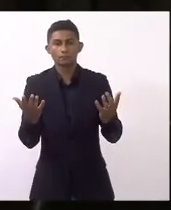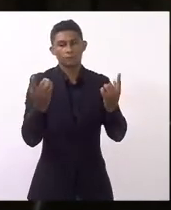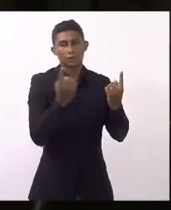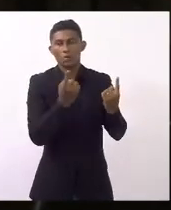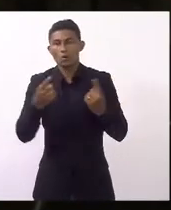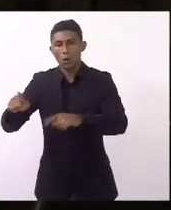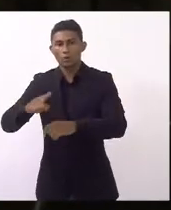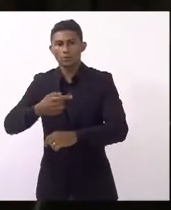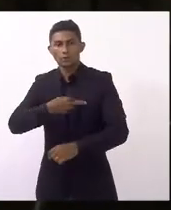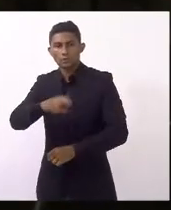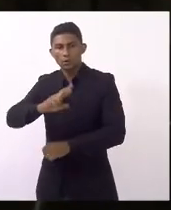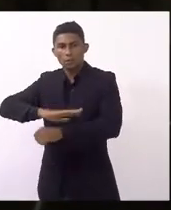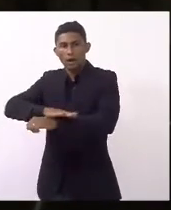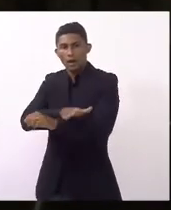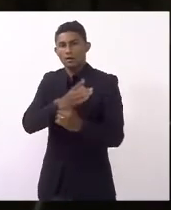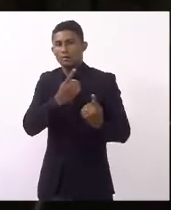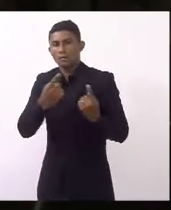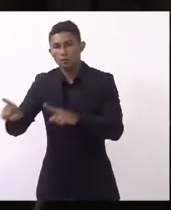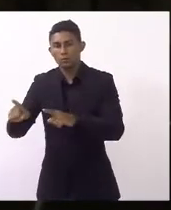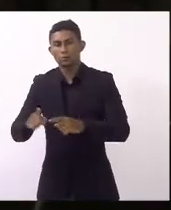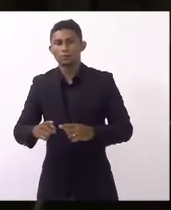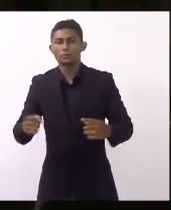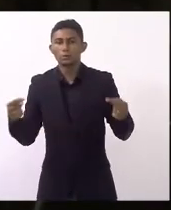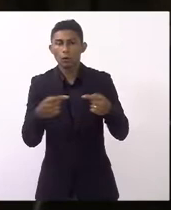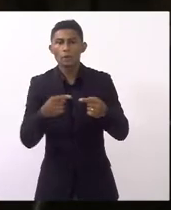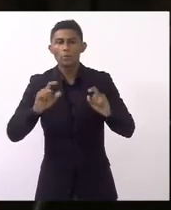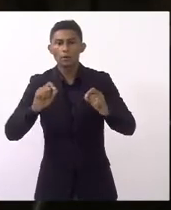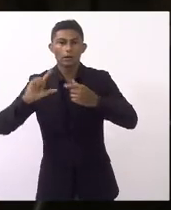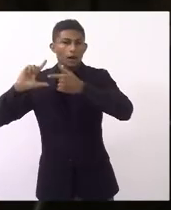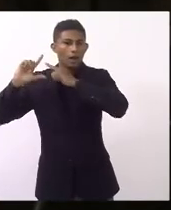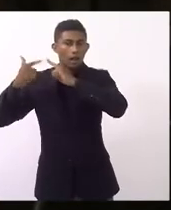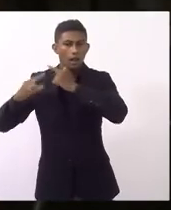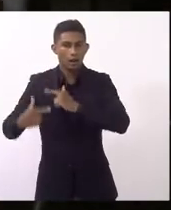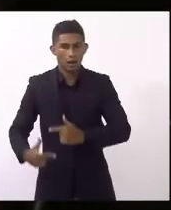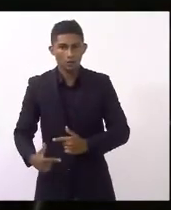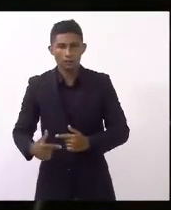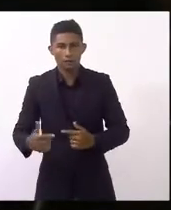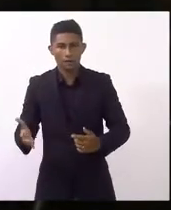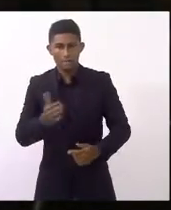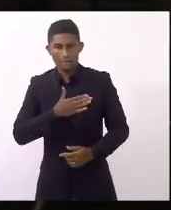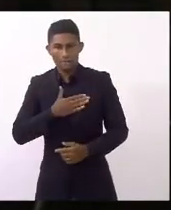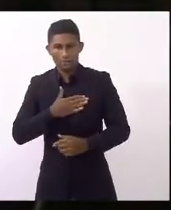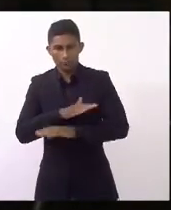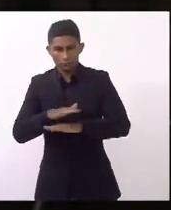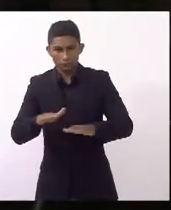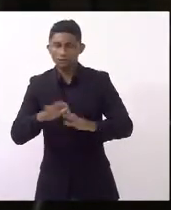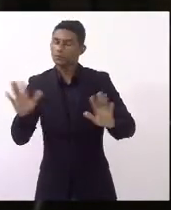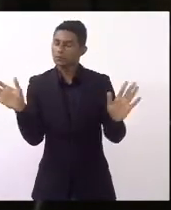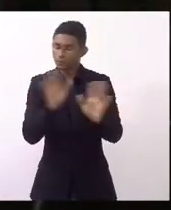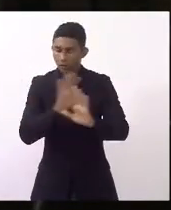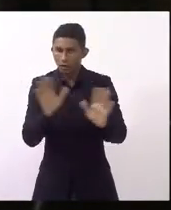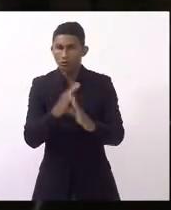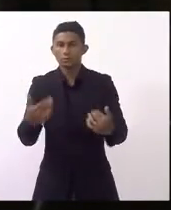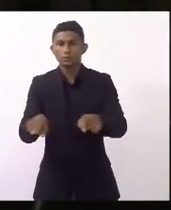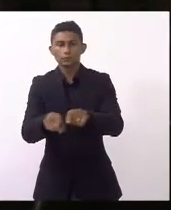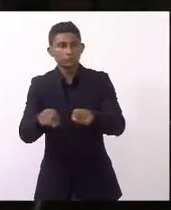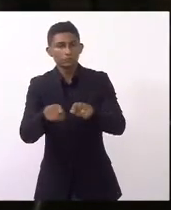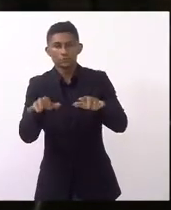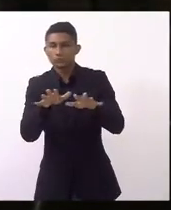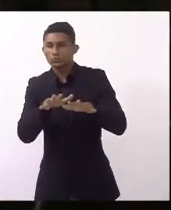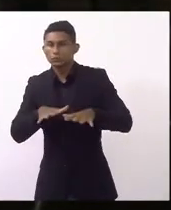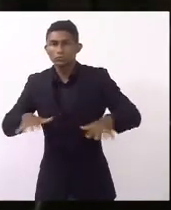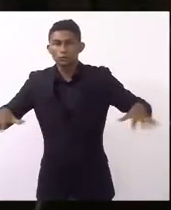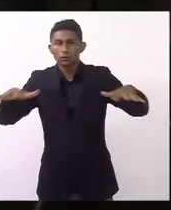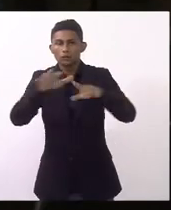ao assim um religioso faz parte de um legado não só é mais um legado compartilhado